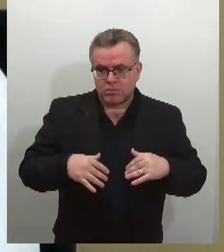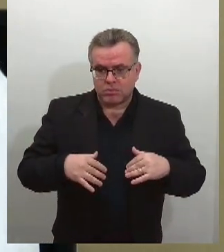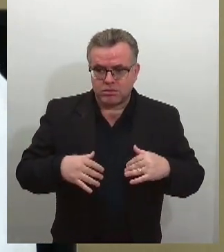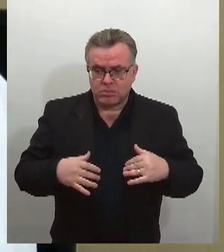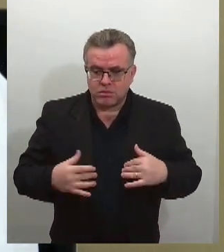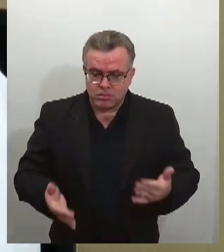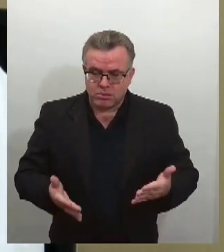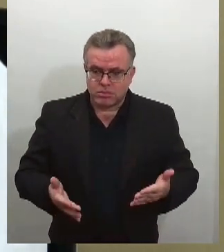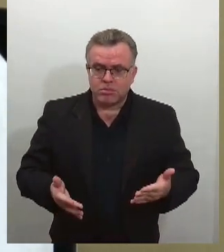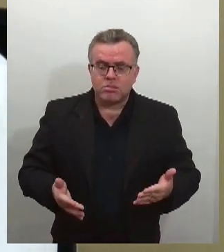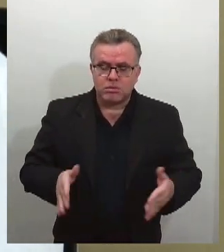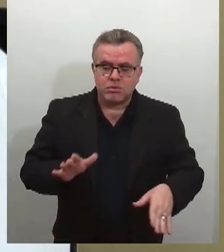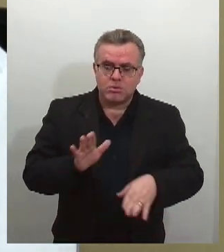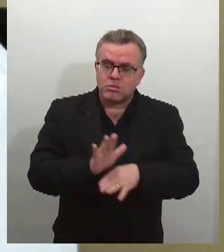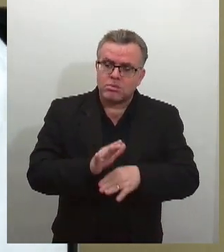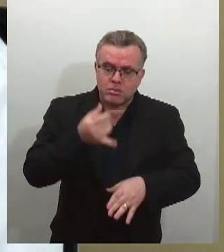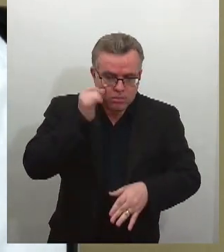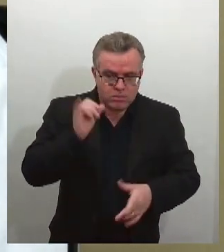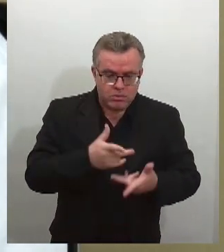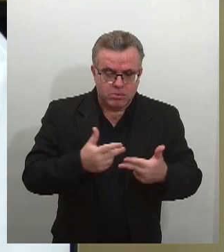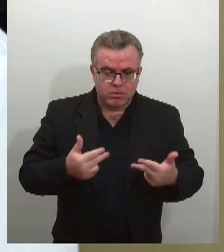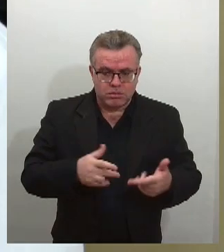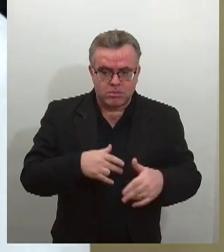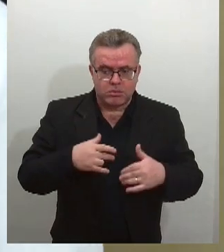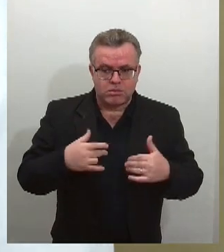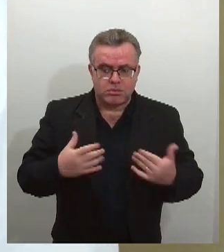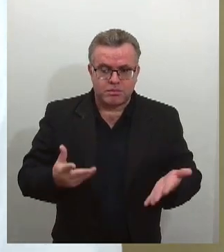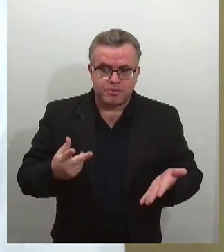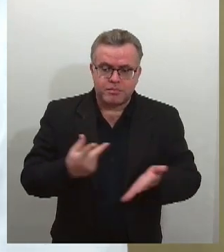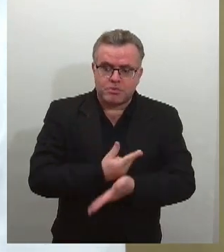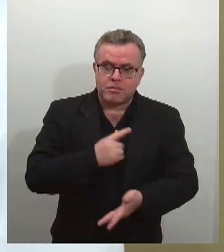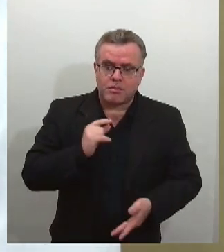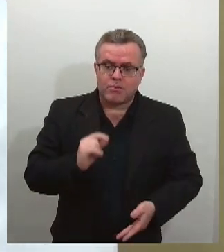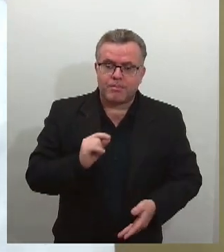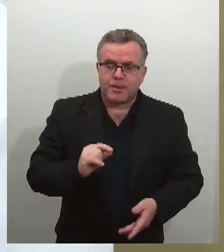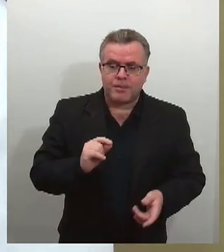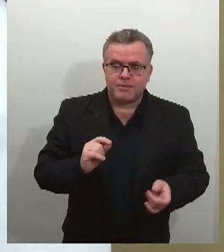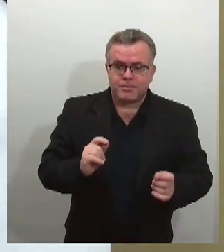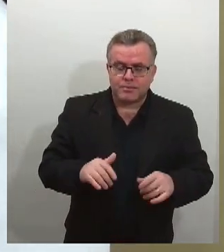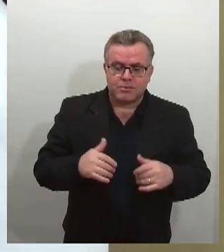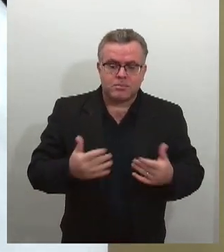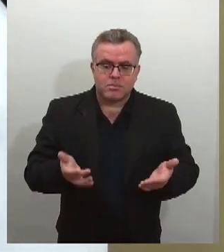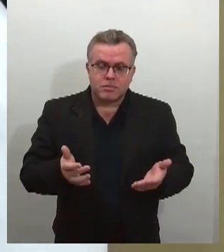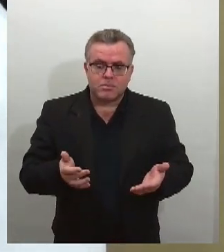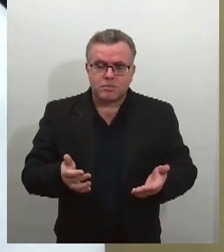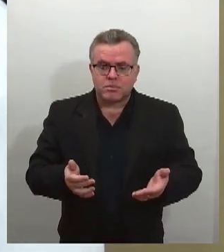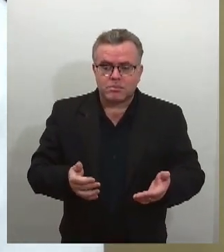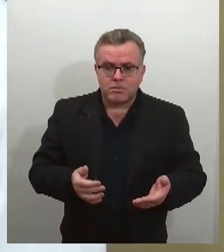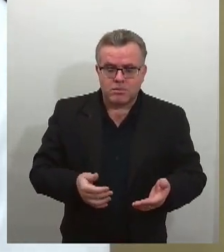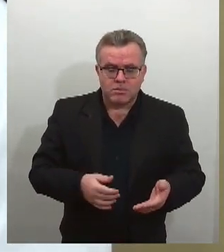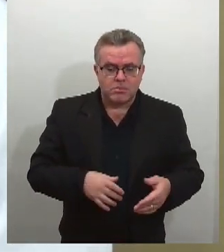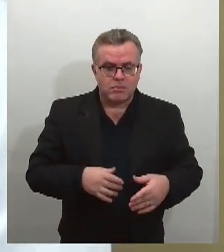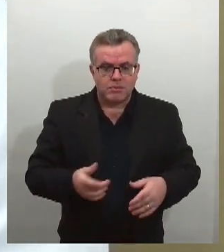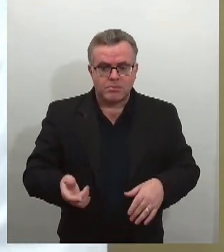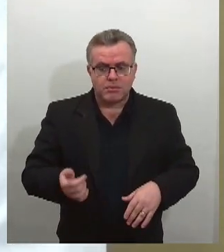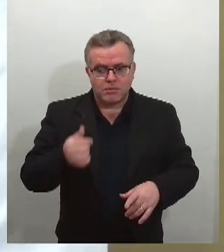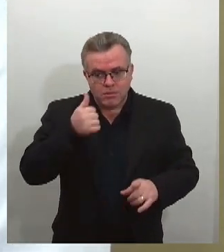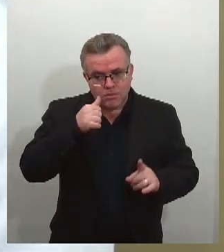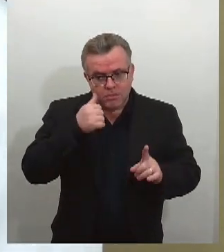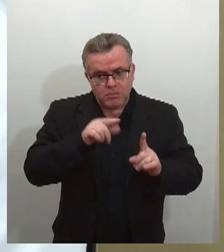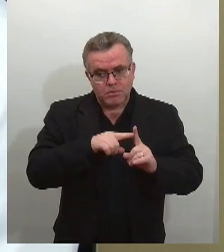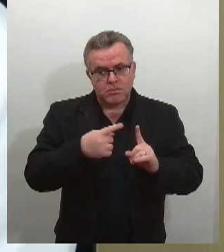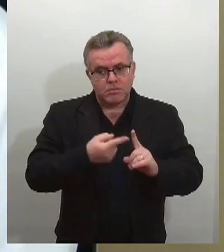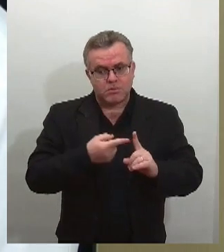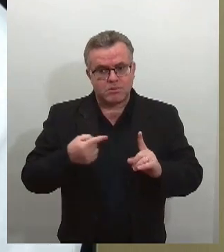de trombose. Existe uma situação muito importante, que é assim, na gestante, a chance de trombose